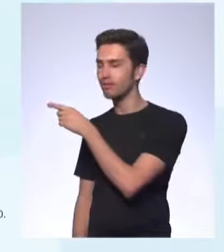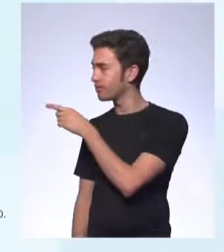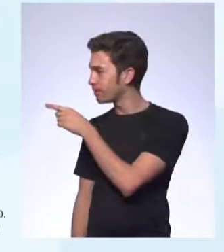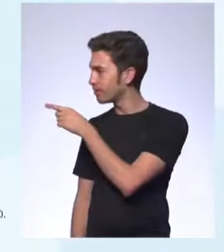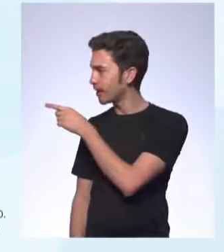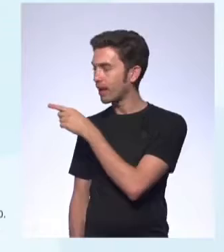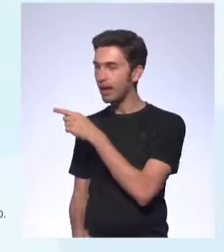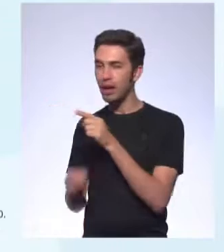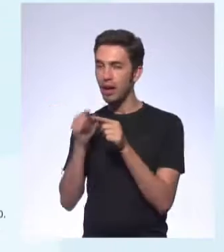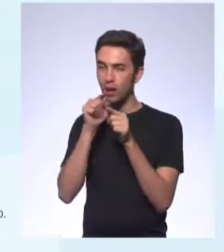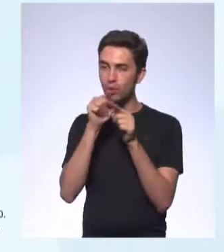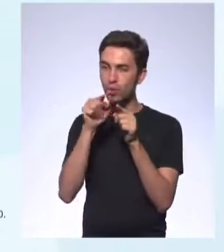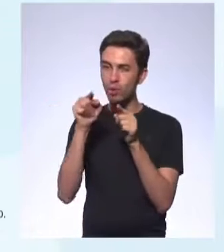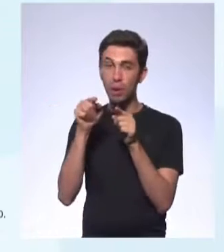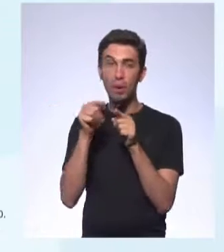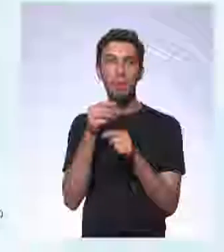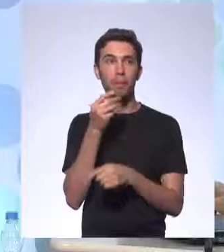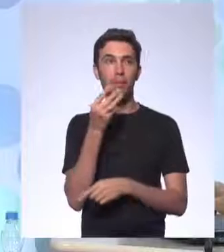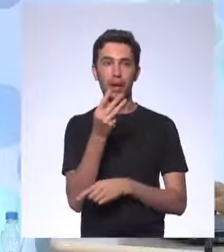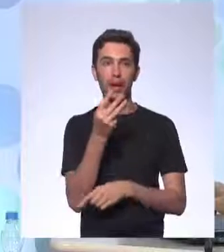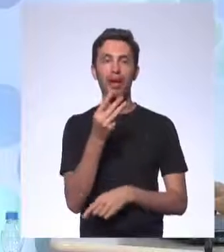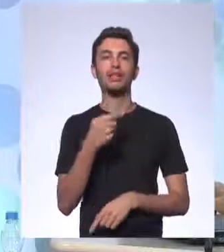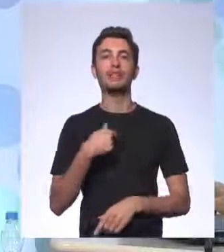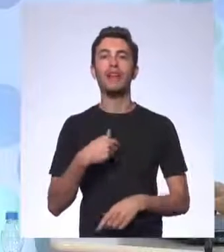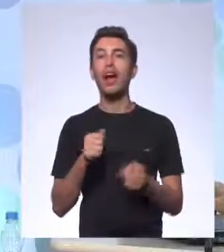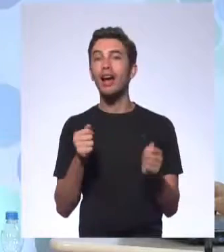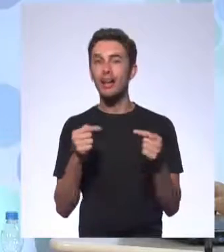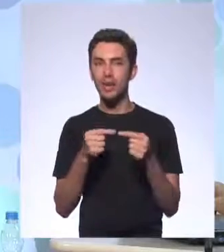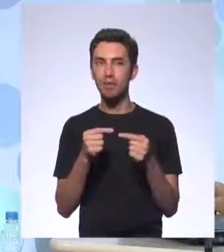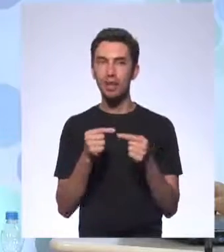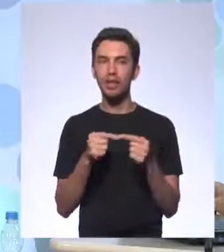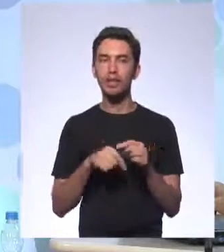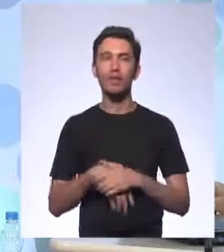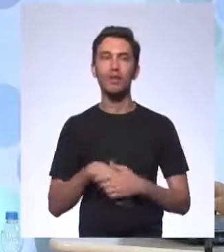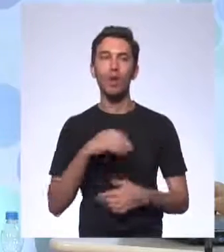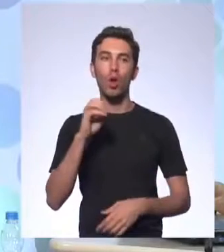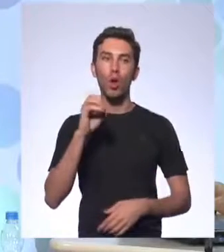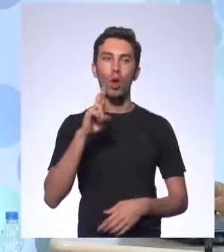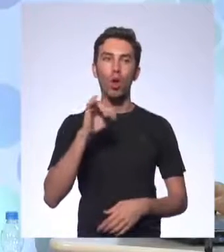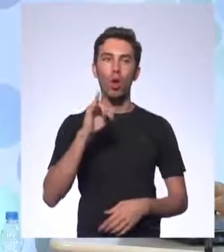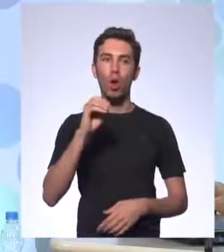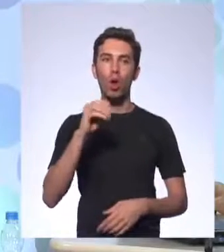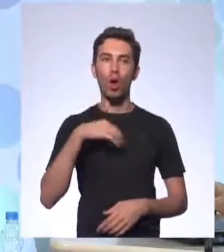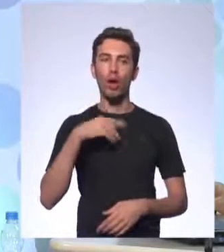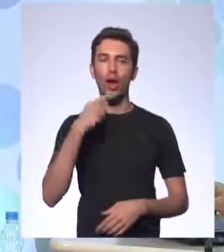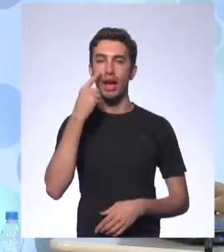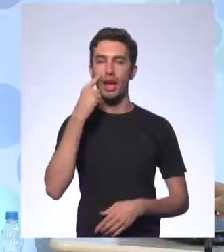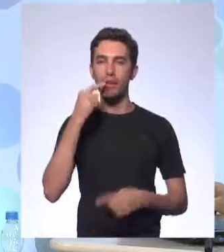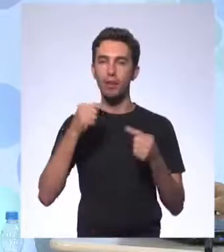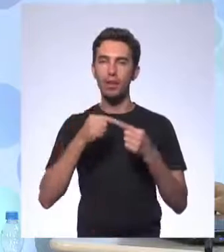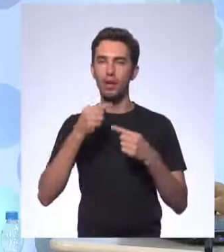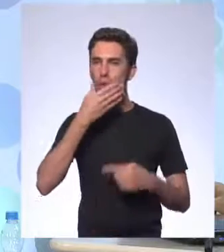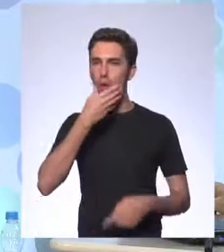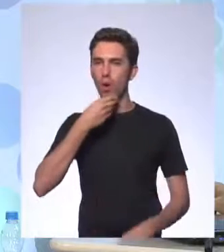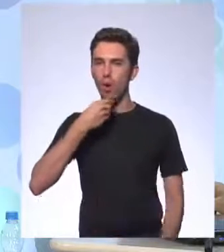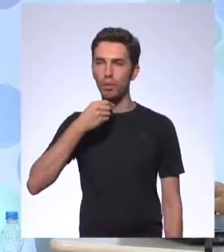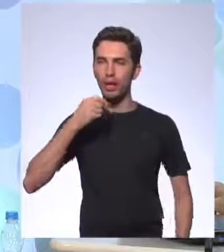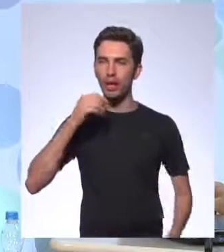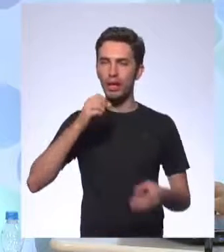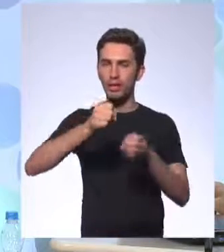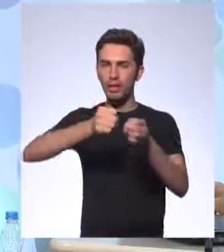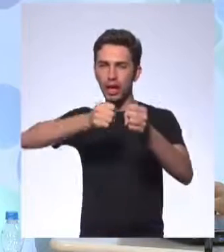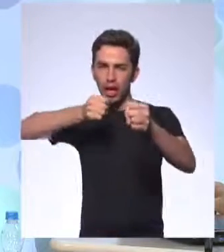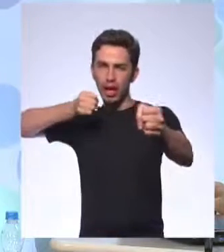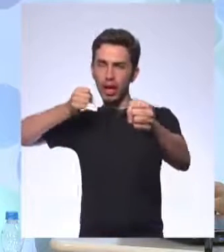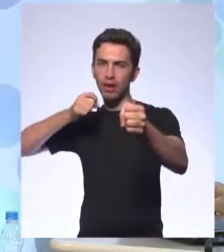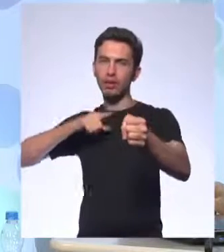né? Órion é um guerreiro, né? Tem um arco e tal. Se você juntar os pontinhos aí, dá para ver a sua imaginação, né? A